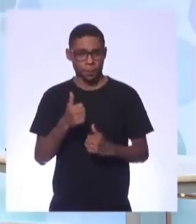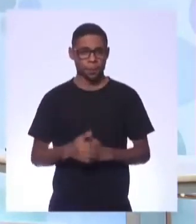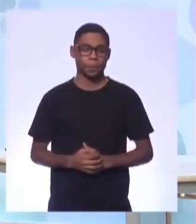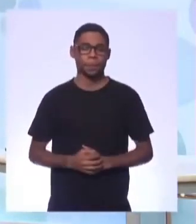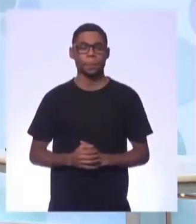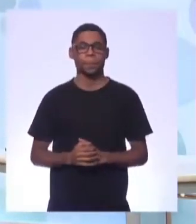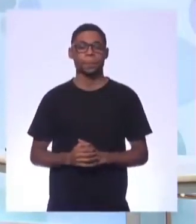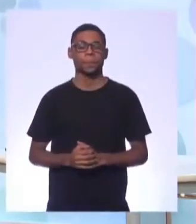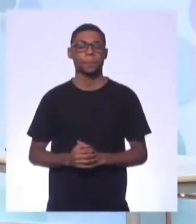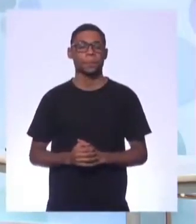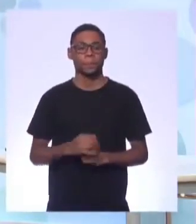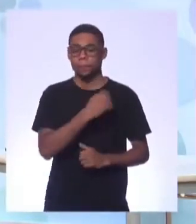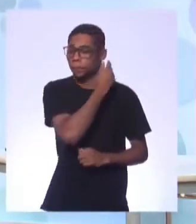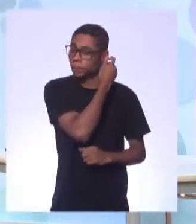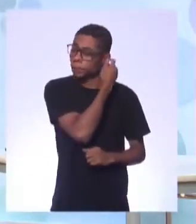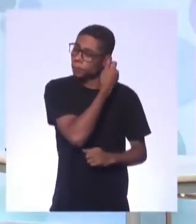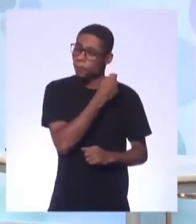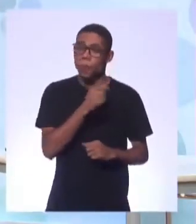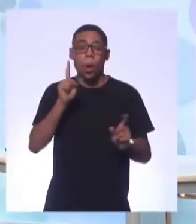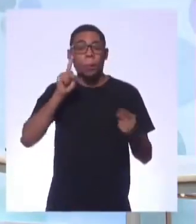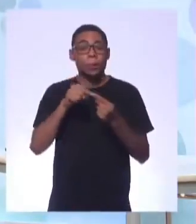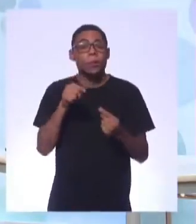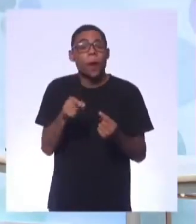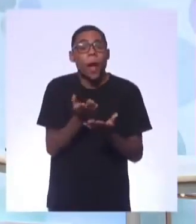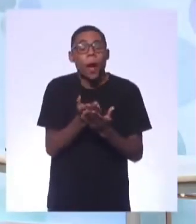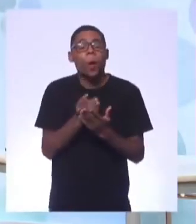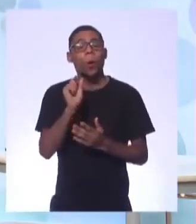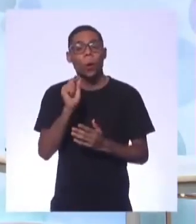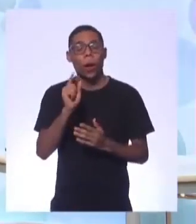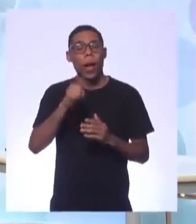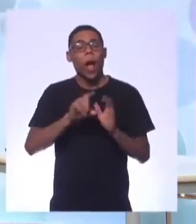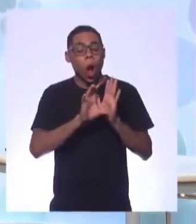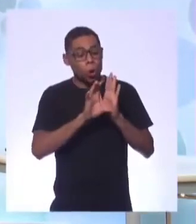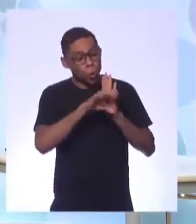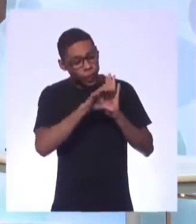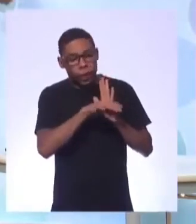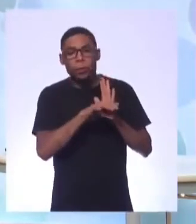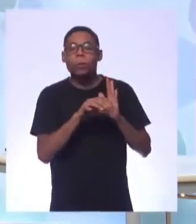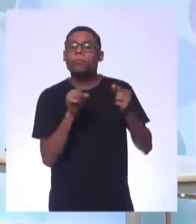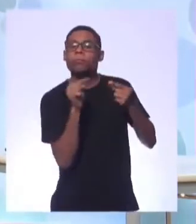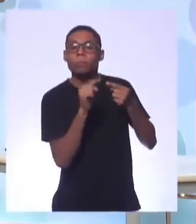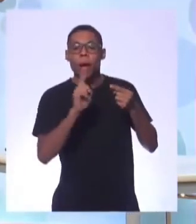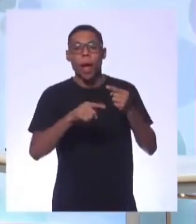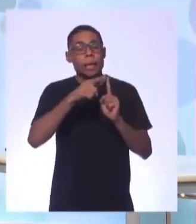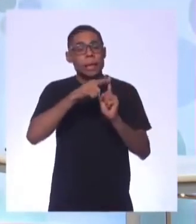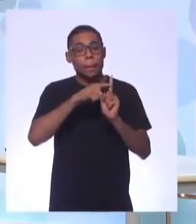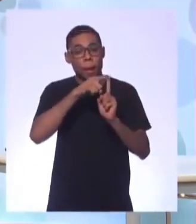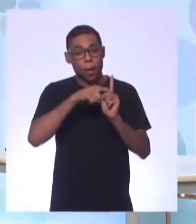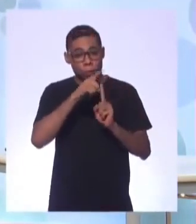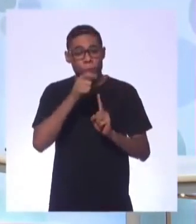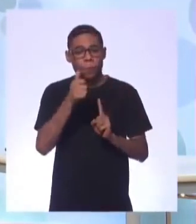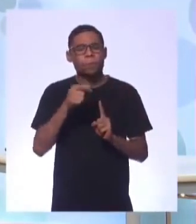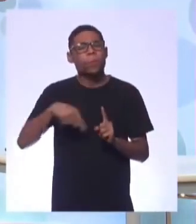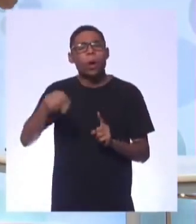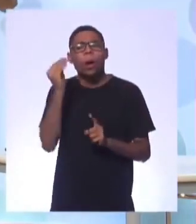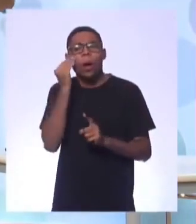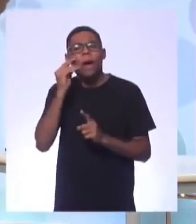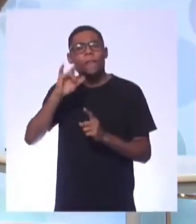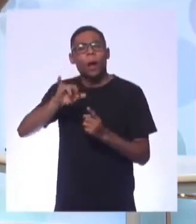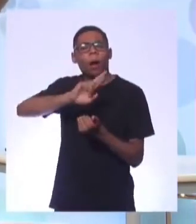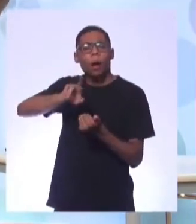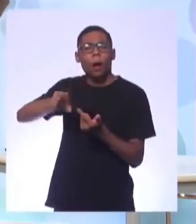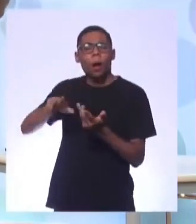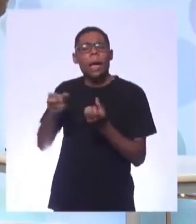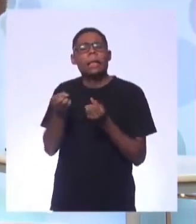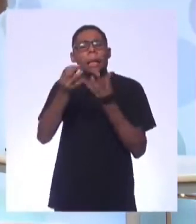nosso objetivo é trabalhar com o conceito de temperatura, mas depois eu vou usar mais simulador aí para trabalhar outras variáveis, né?